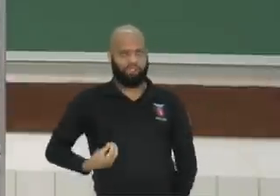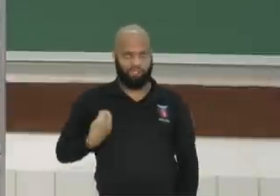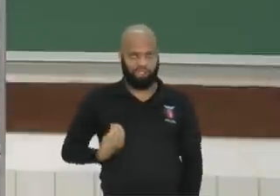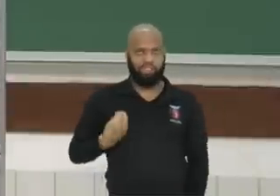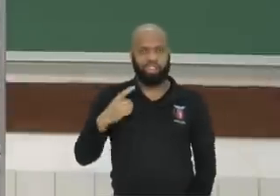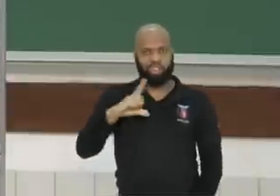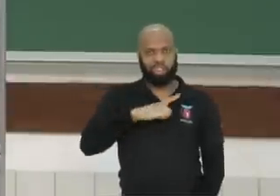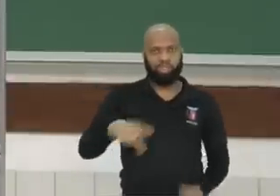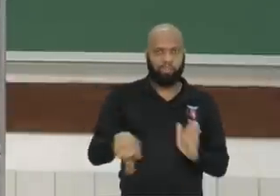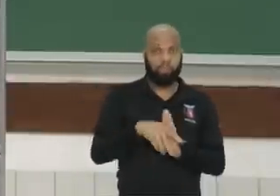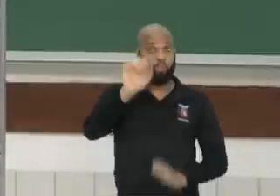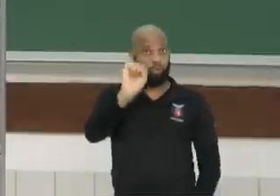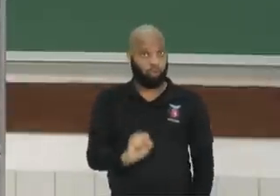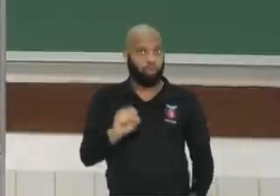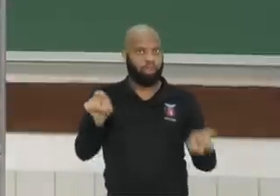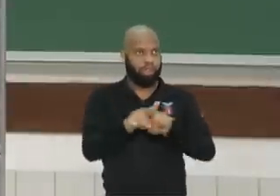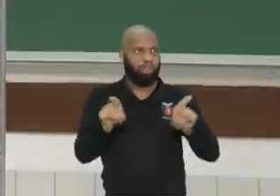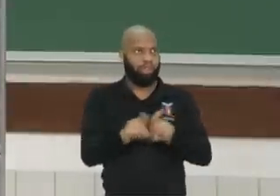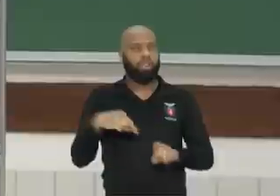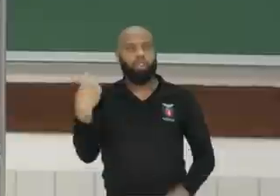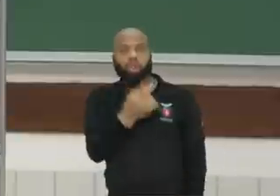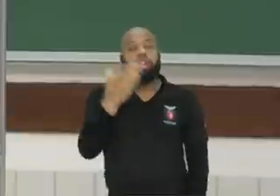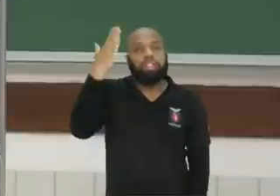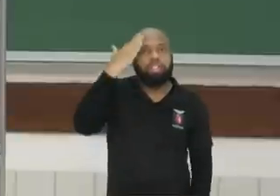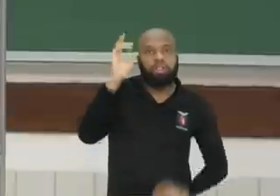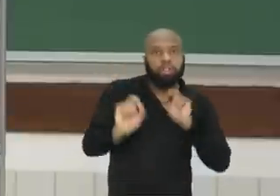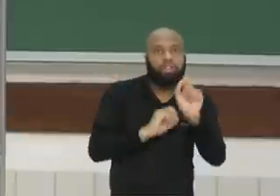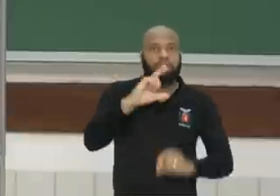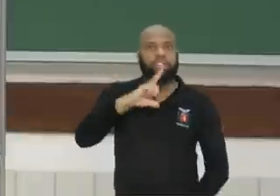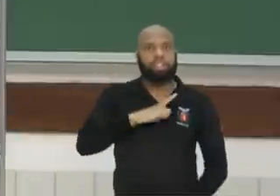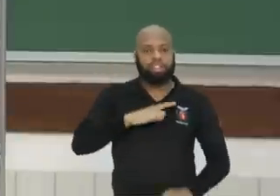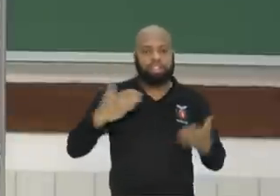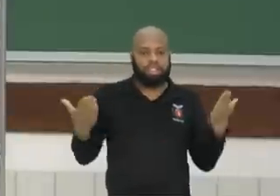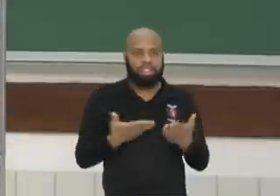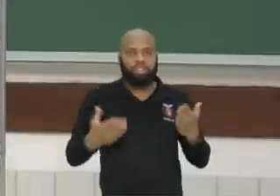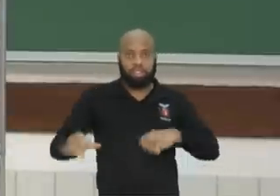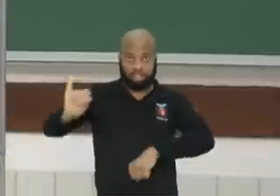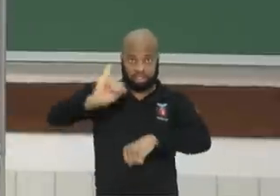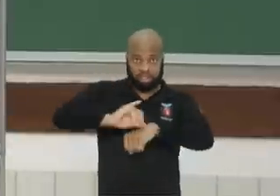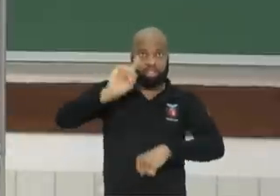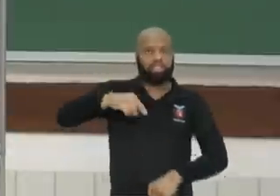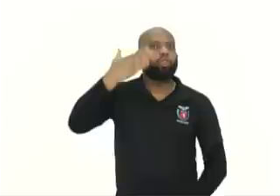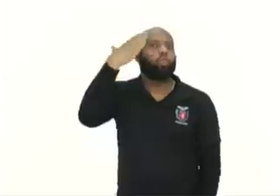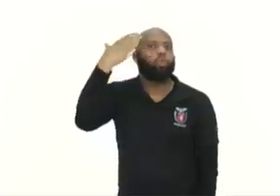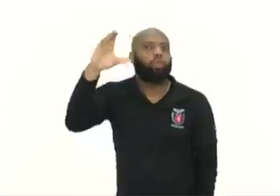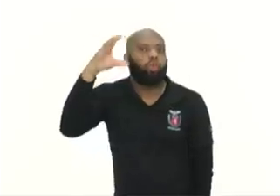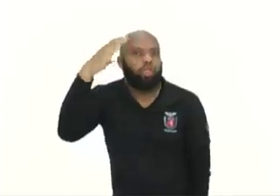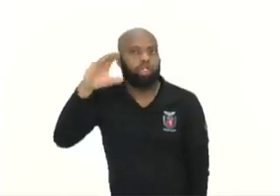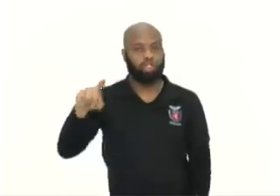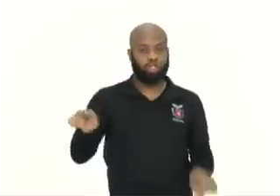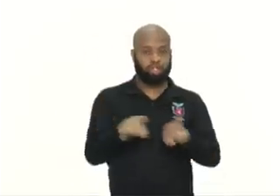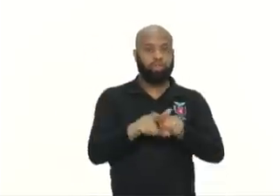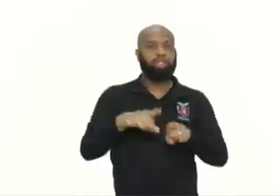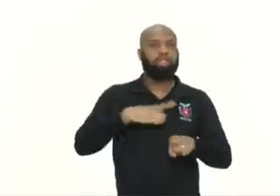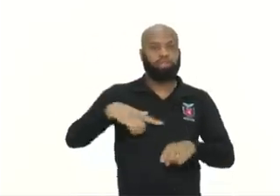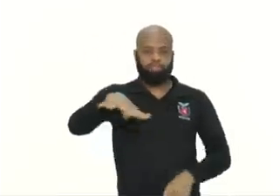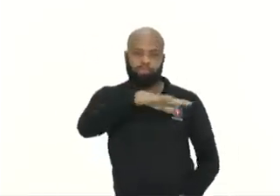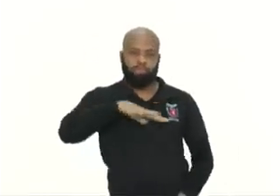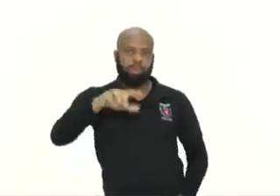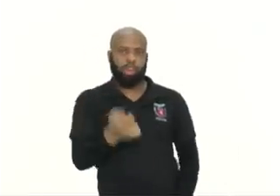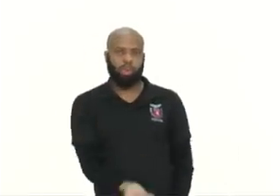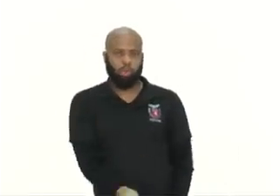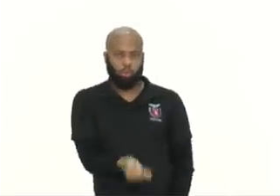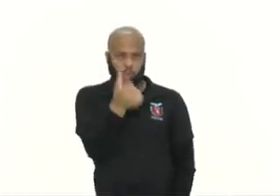faz parte da região sul. Então, a gente sabe que a capital do nosso estado é Curitiba. Nós temos uma área de quase 200